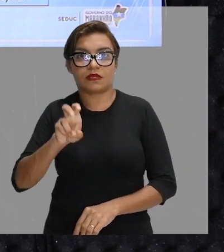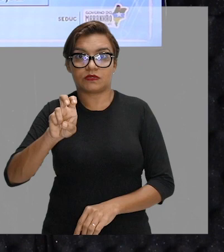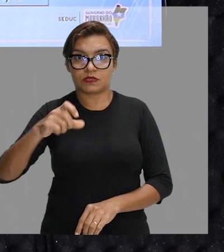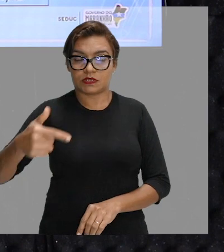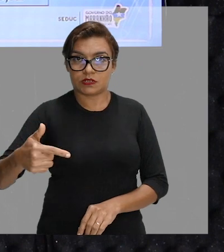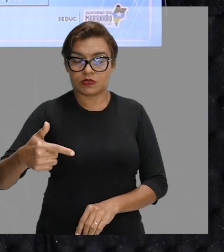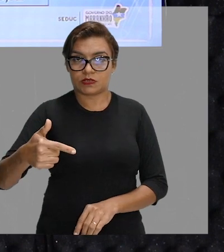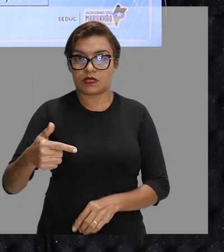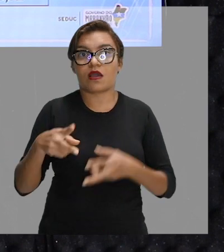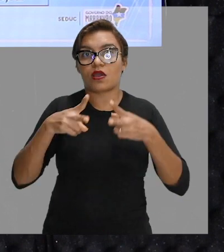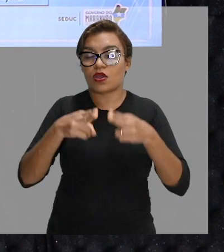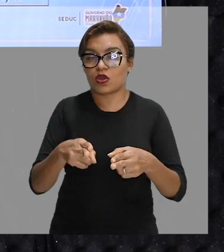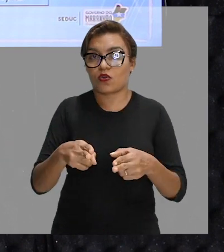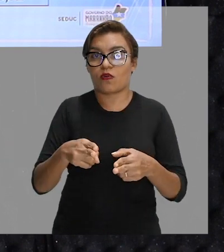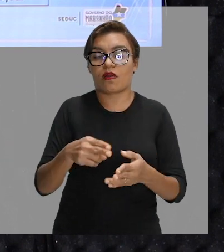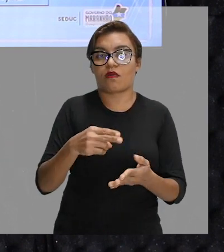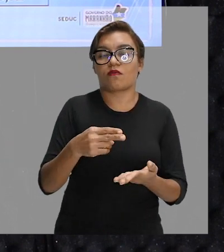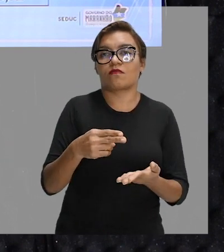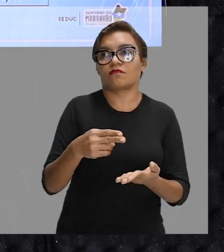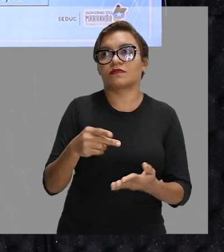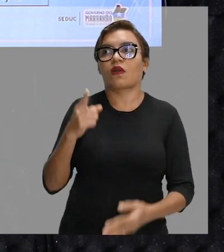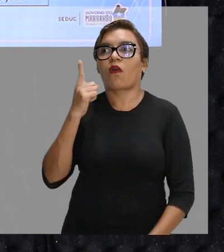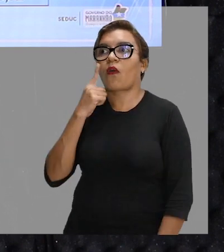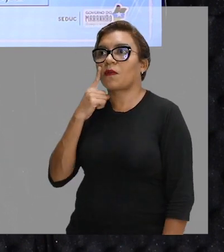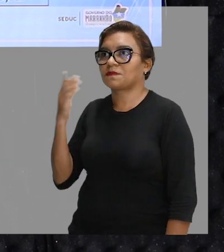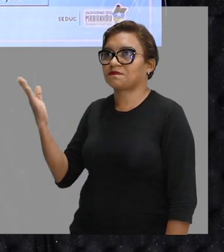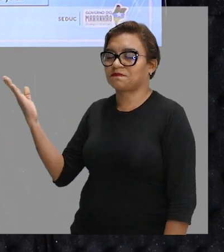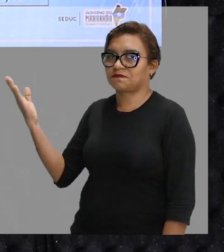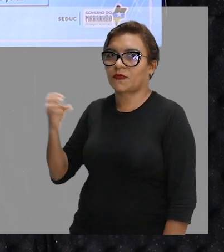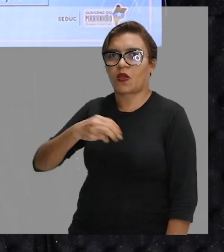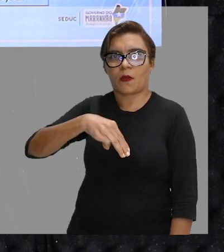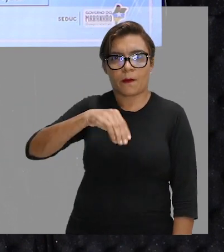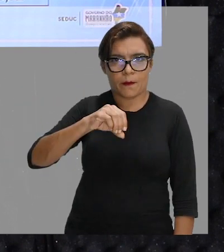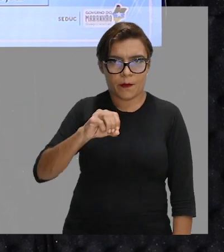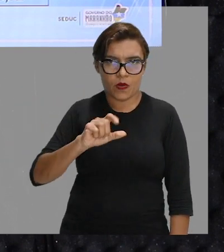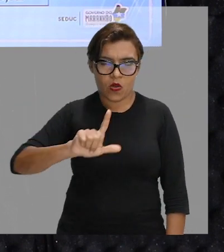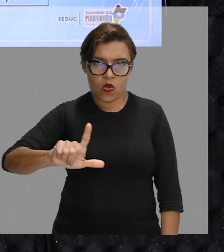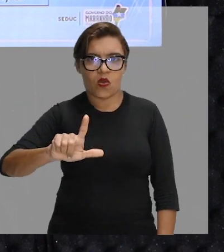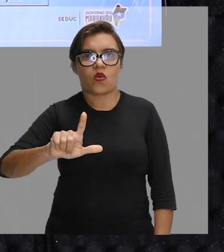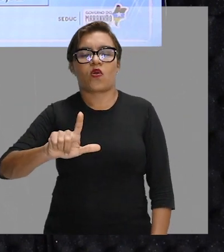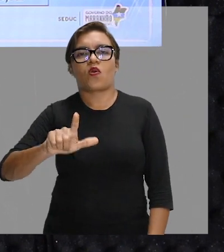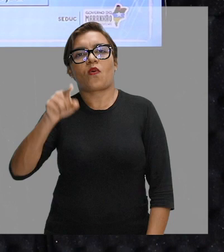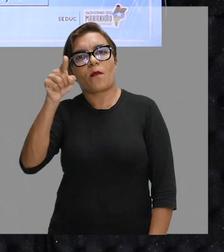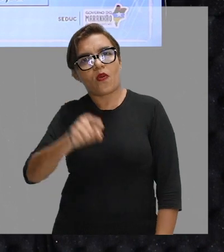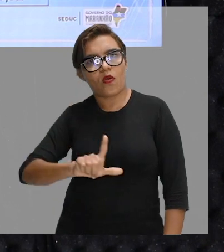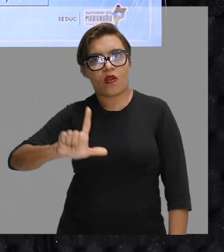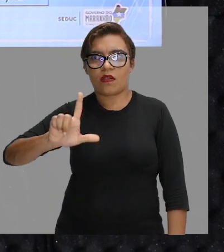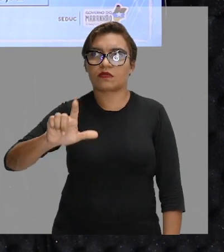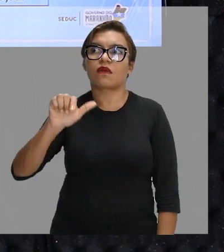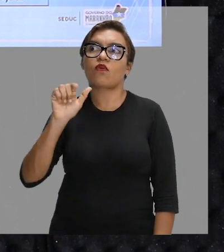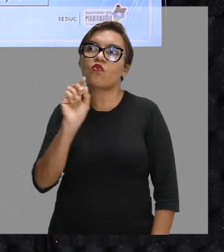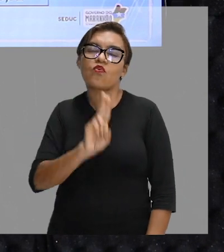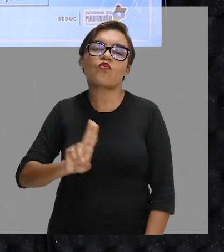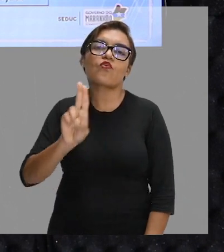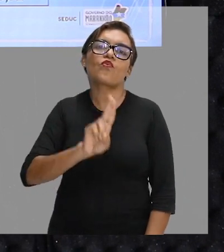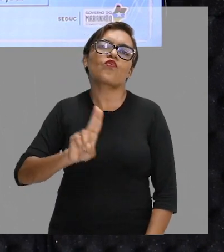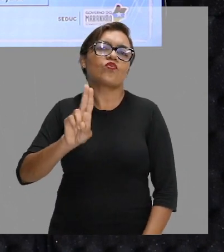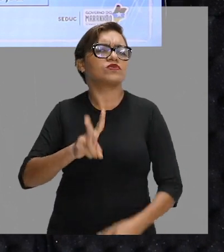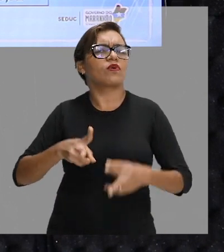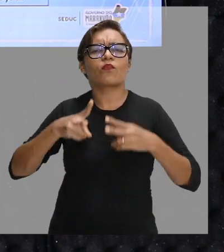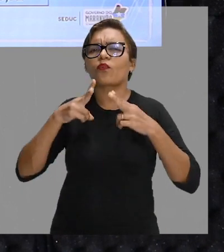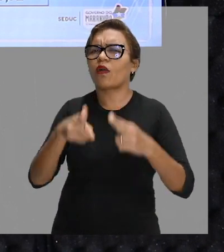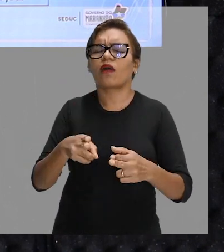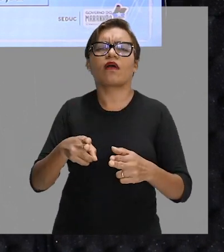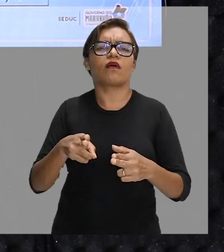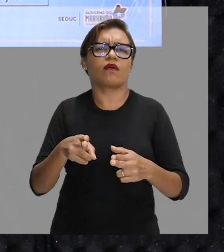mesma quantidade de partículas, 1 mol por litro. 1 mol por litro a mesma temperatura de ebulição, ou o mesmo